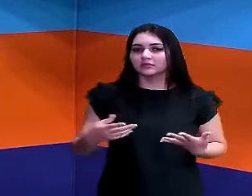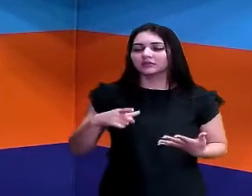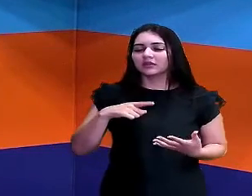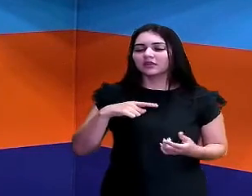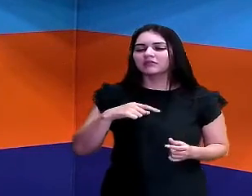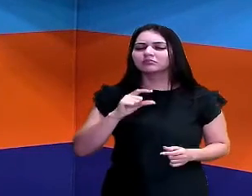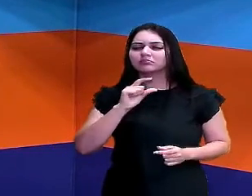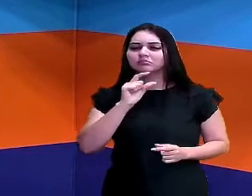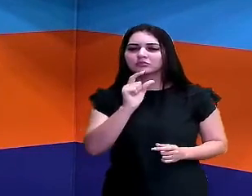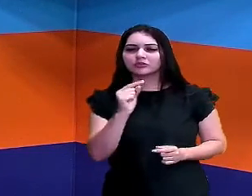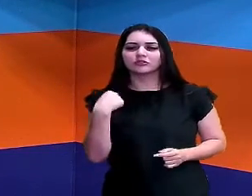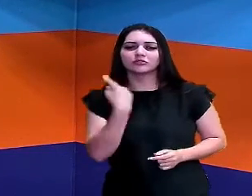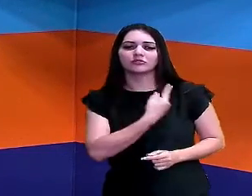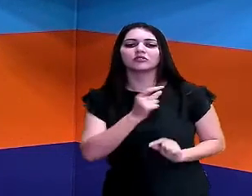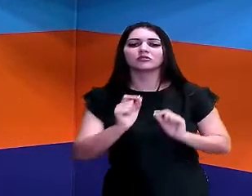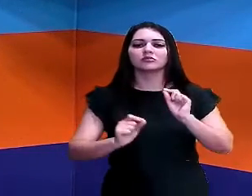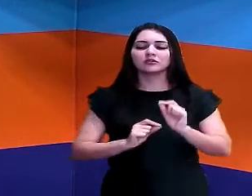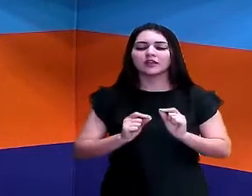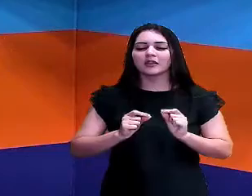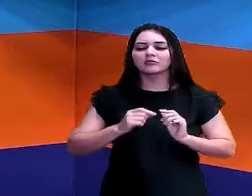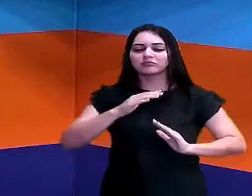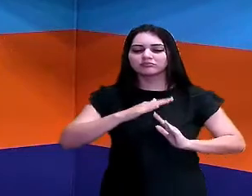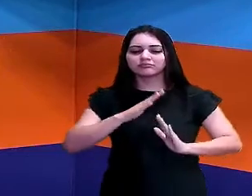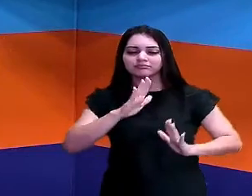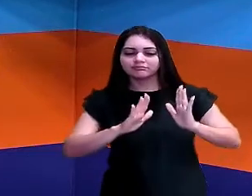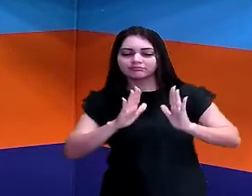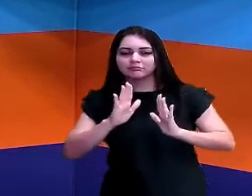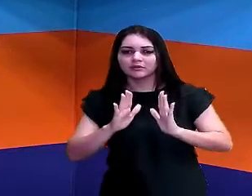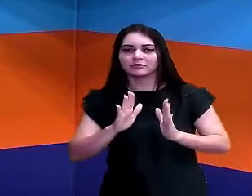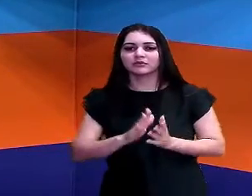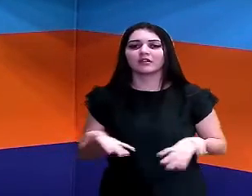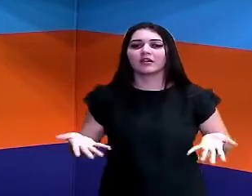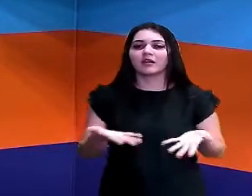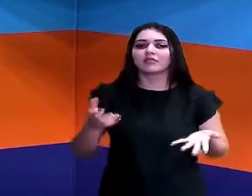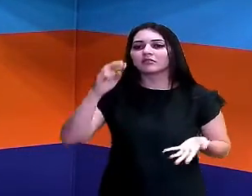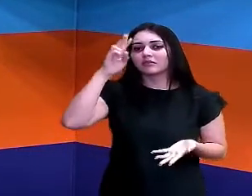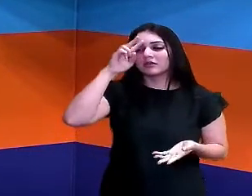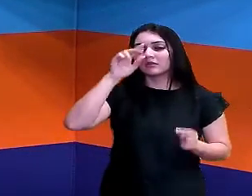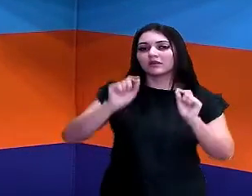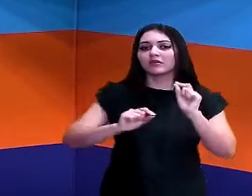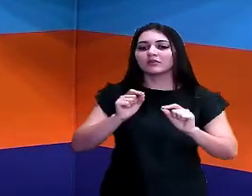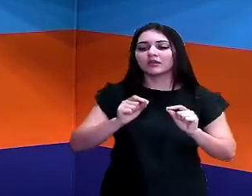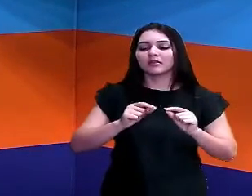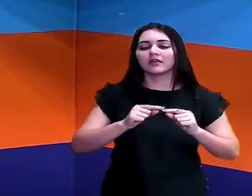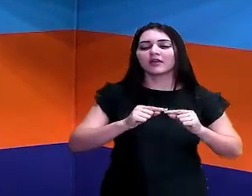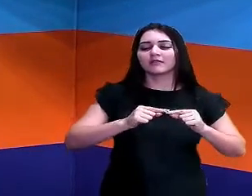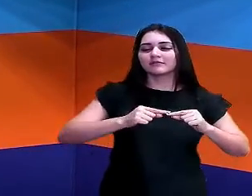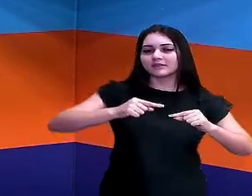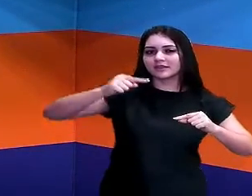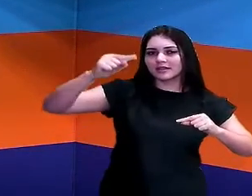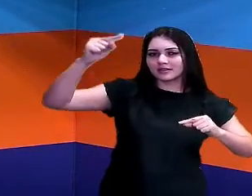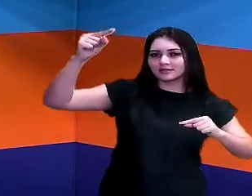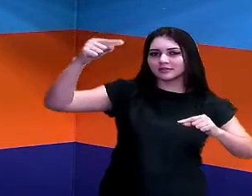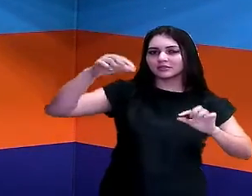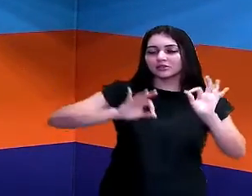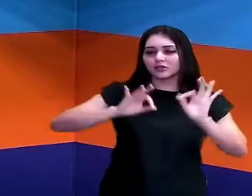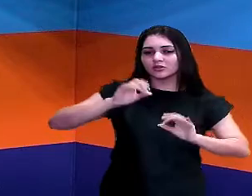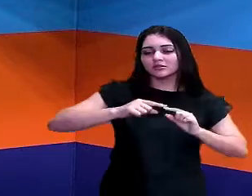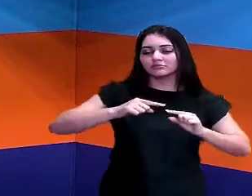pouquinho do nossas medidas de tempo, né? Agora vamos só lembrar ordem crescente e ordem